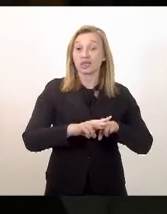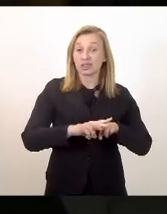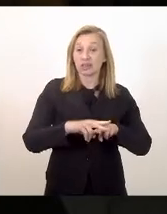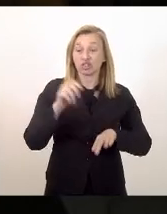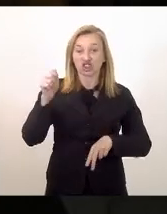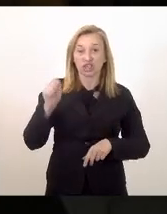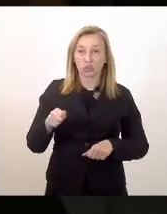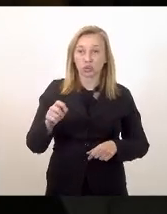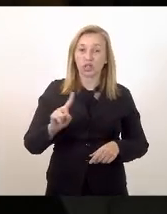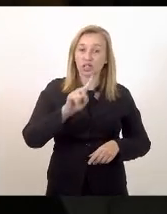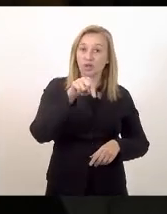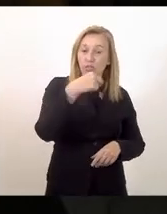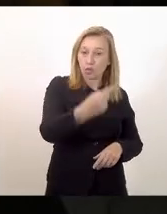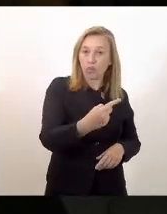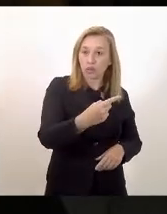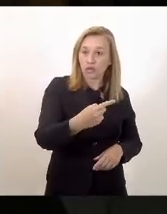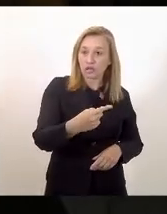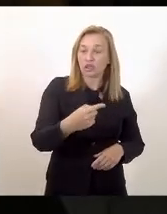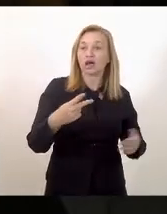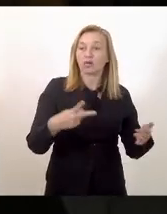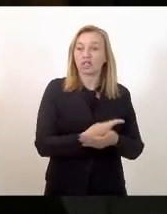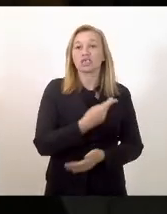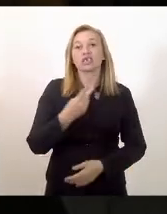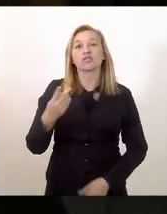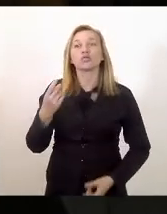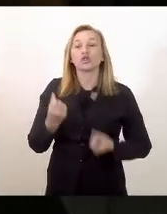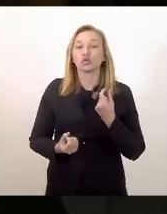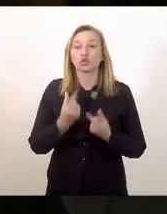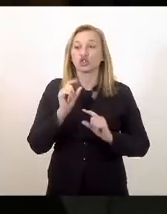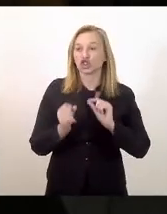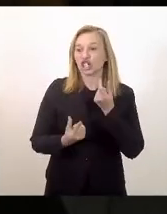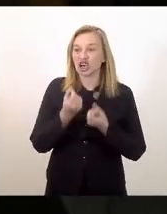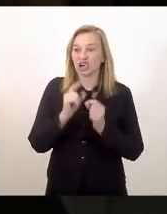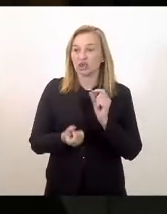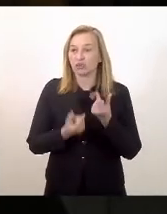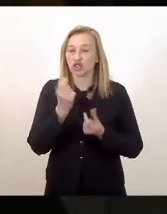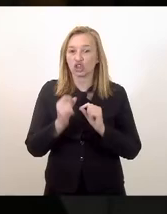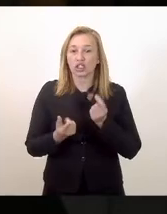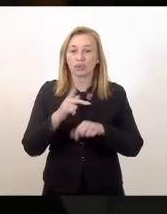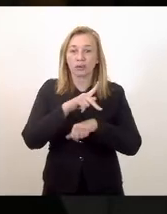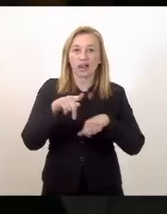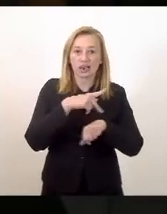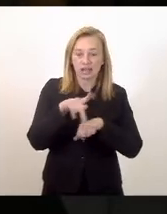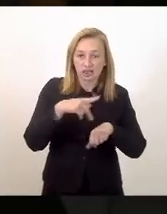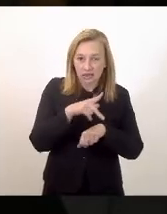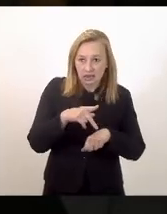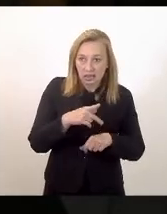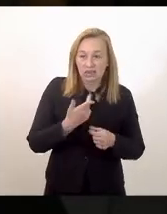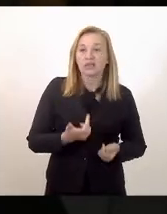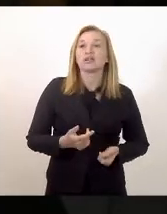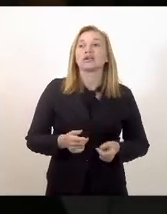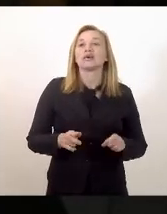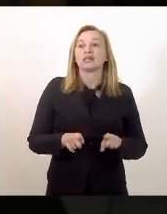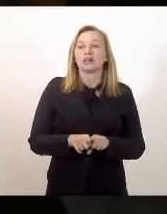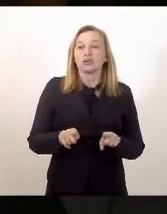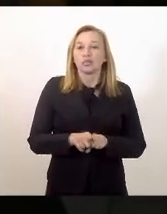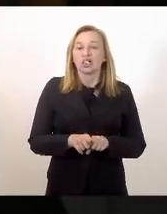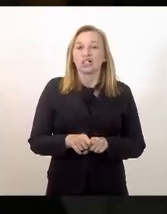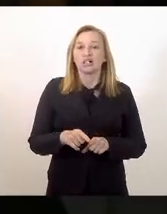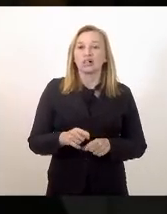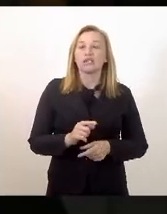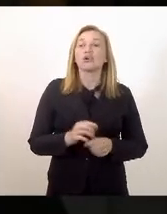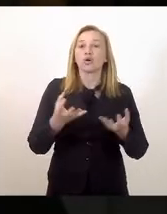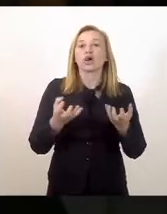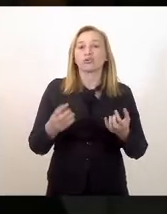seguido depois por outras ditaduras, como aconteceu no Chile, que transformou o Estádio Nacional de Santiago na ditadura Pinochet, também em prisão política. Eu